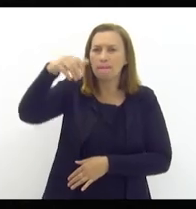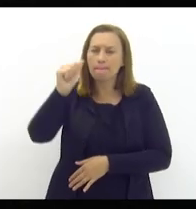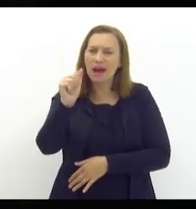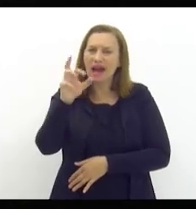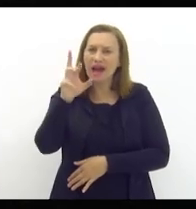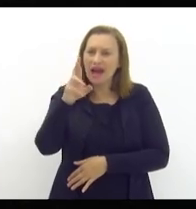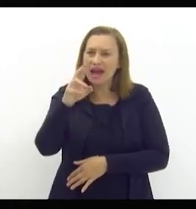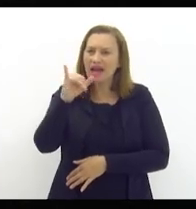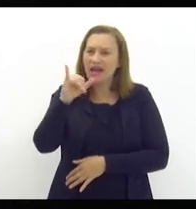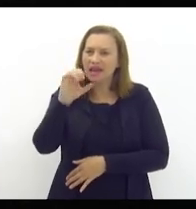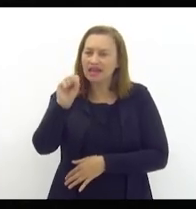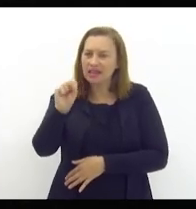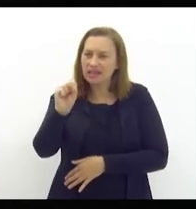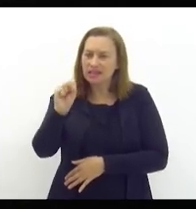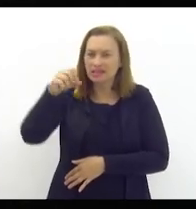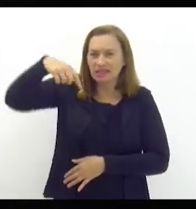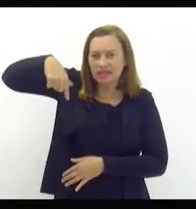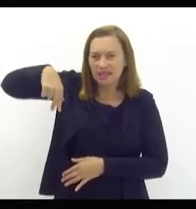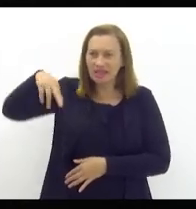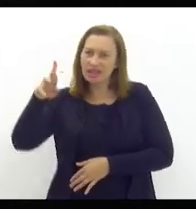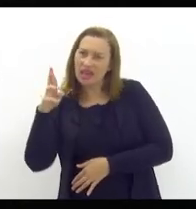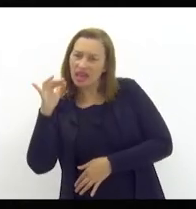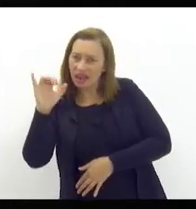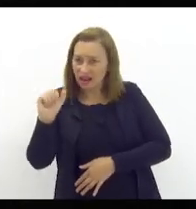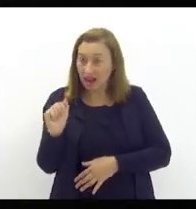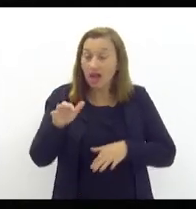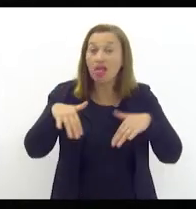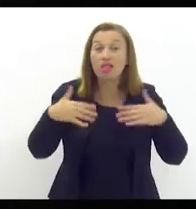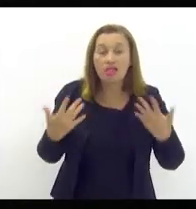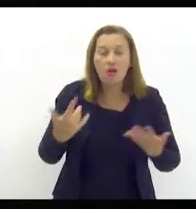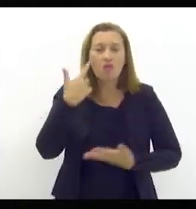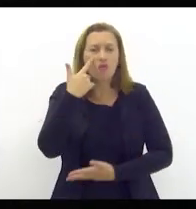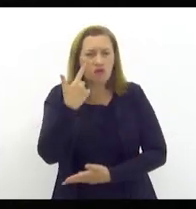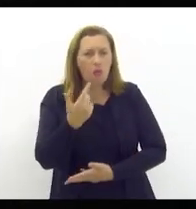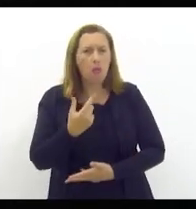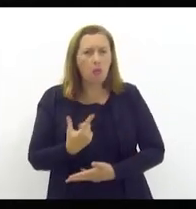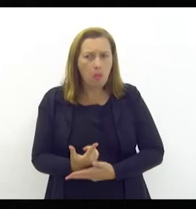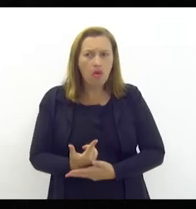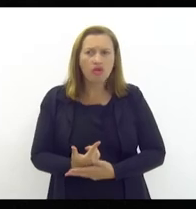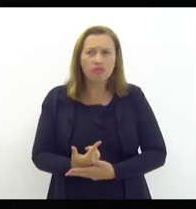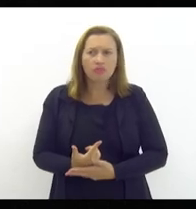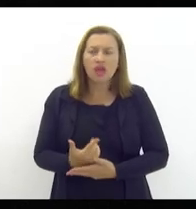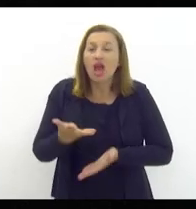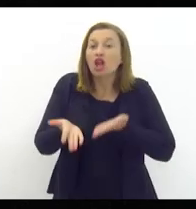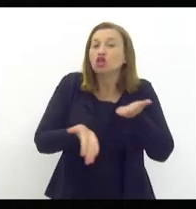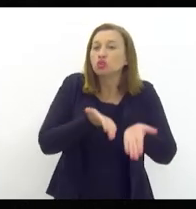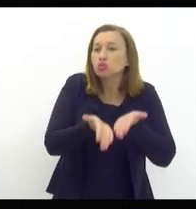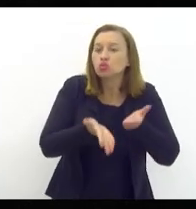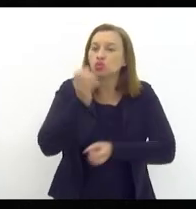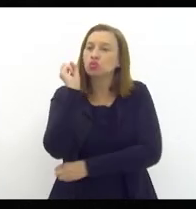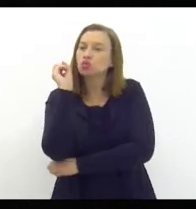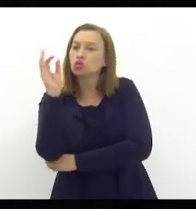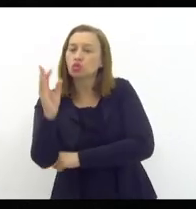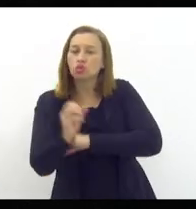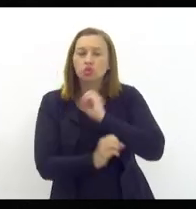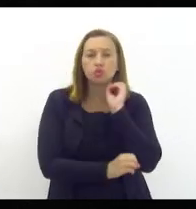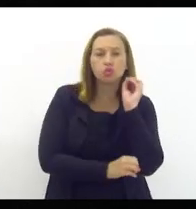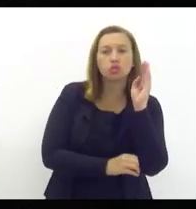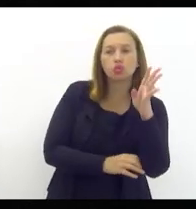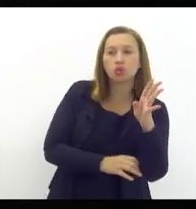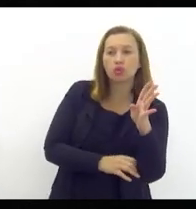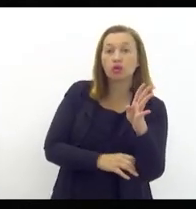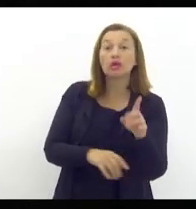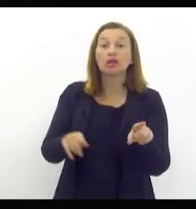Isso, um levantamento superficial. Então, veja bem, elas cuidam do meio ambiente e do meio ambiente elas